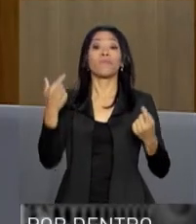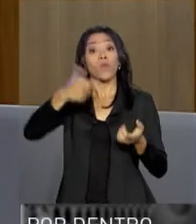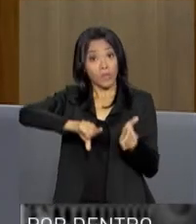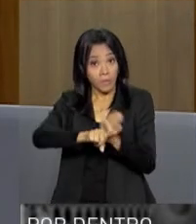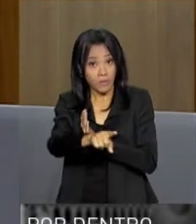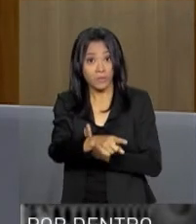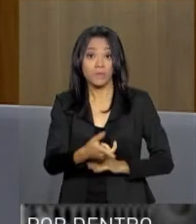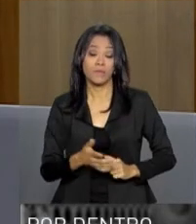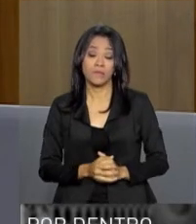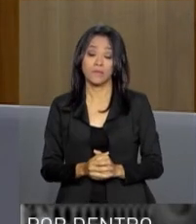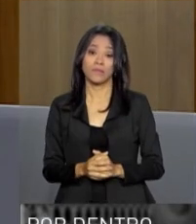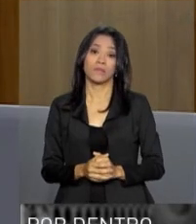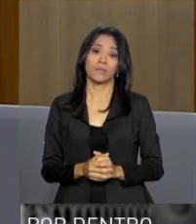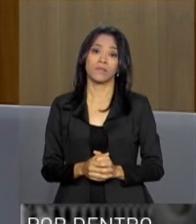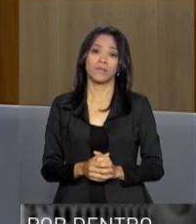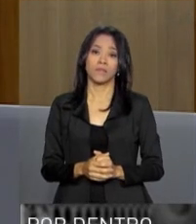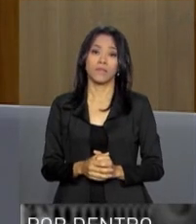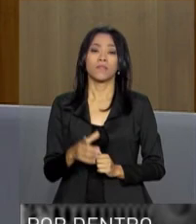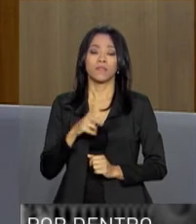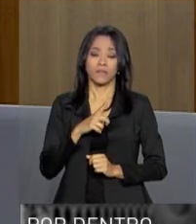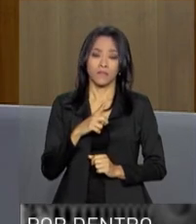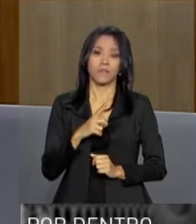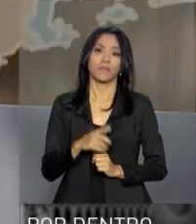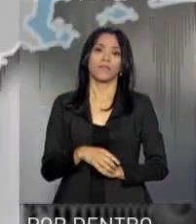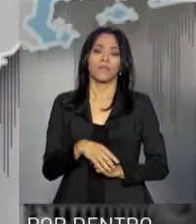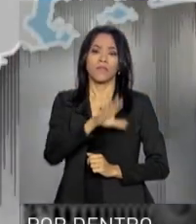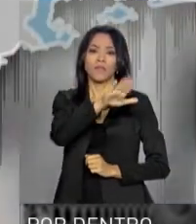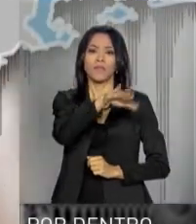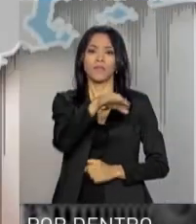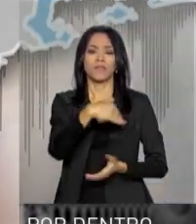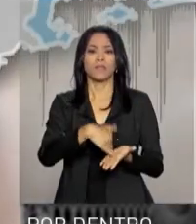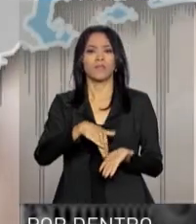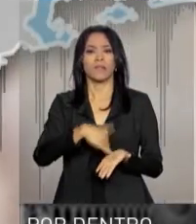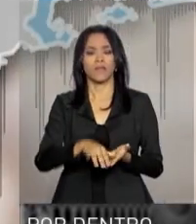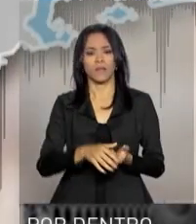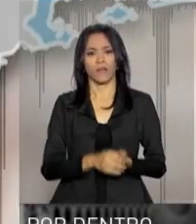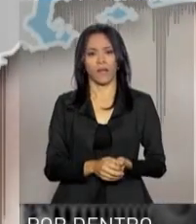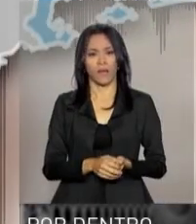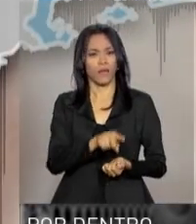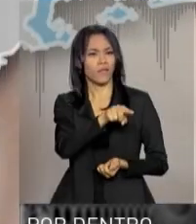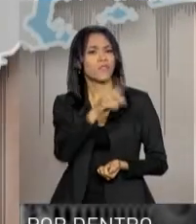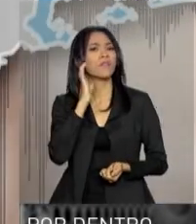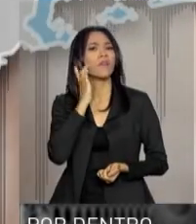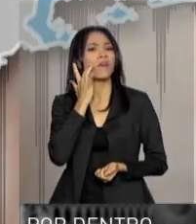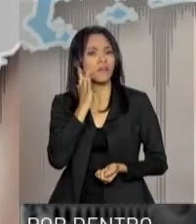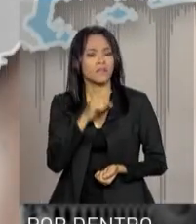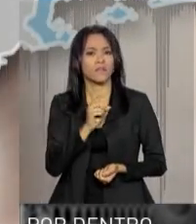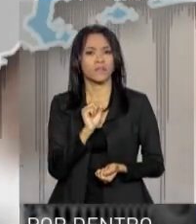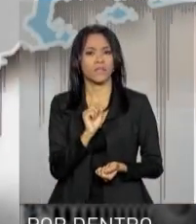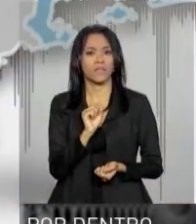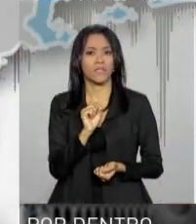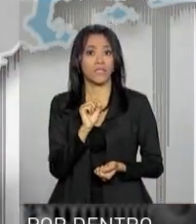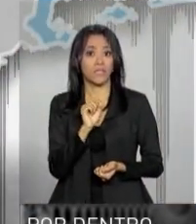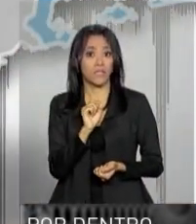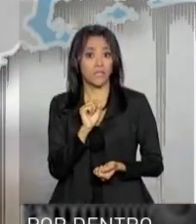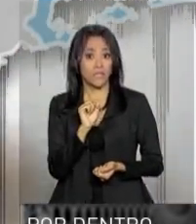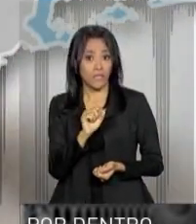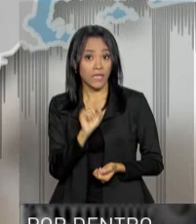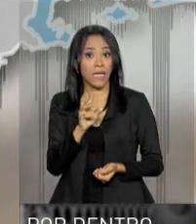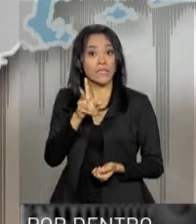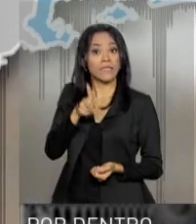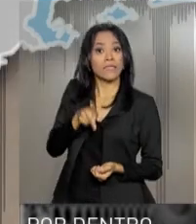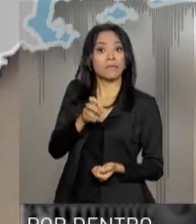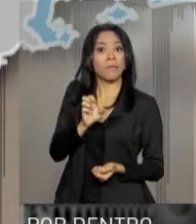convidado amazônia é secretário o seu acha que as penas aplicadas pra